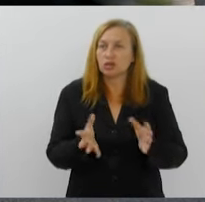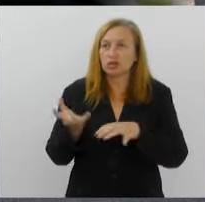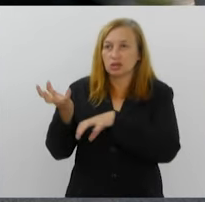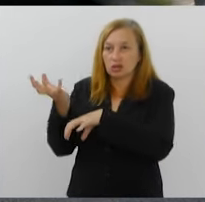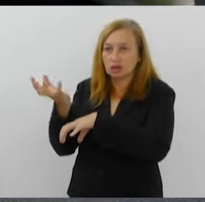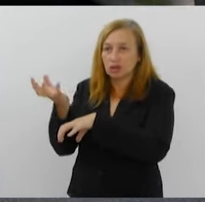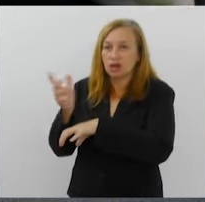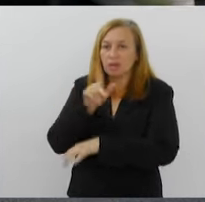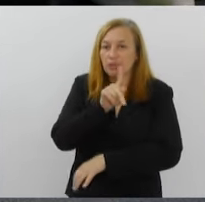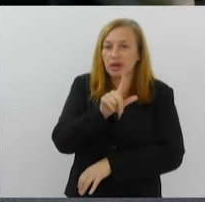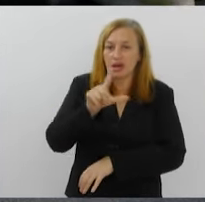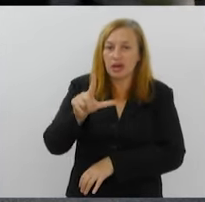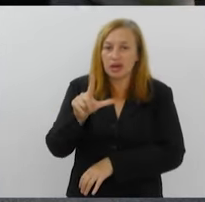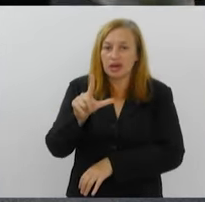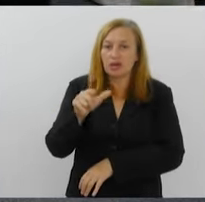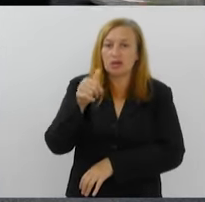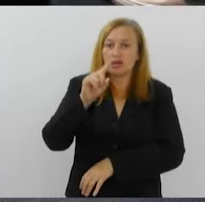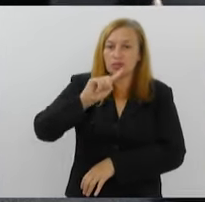o